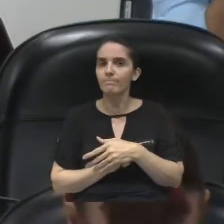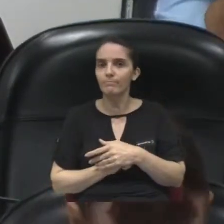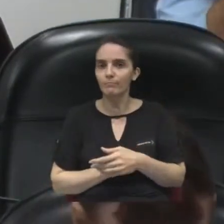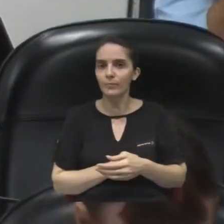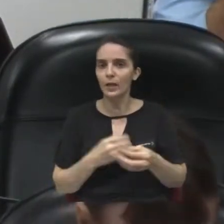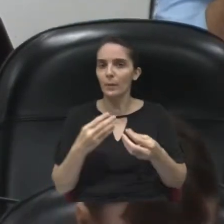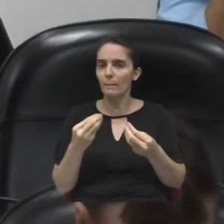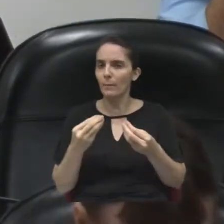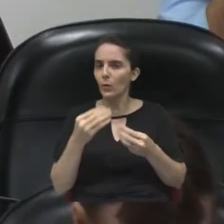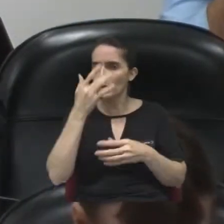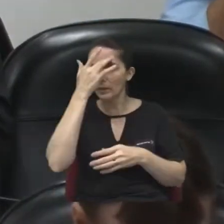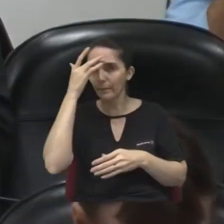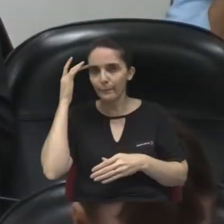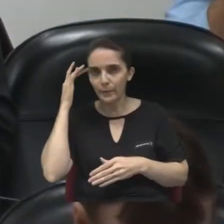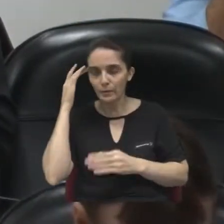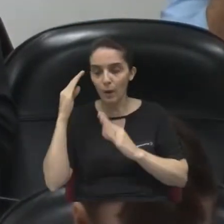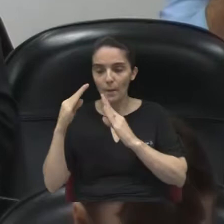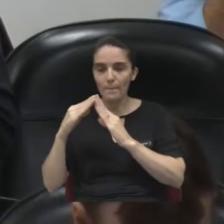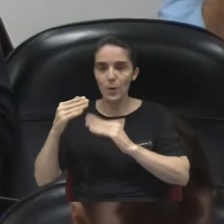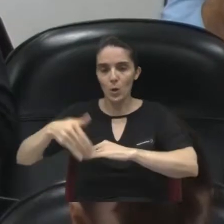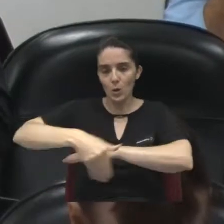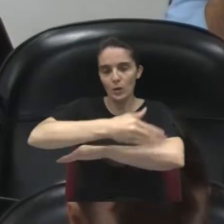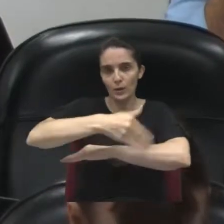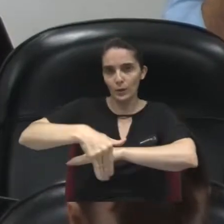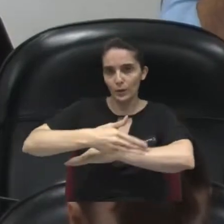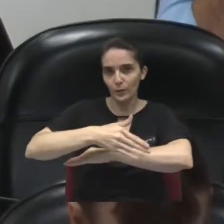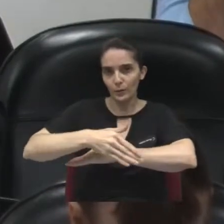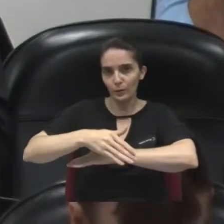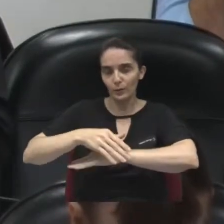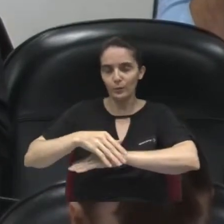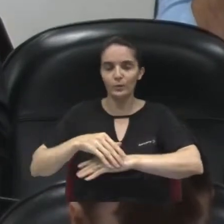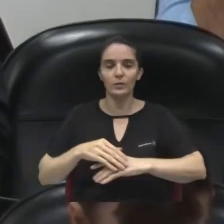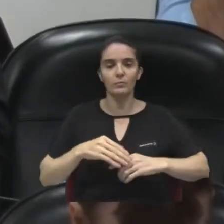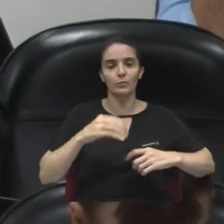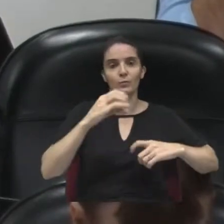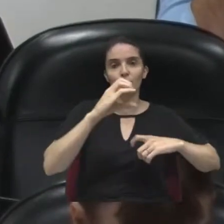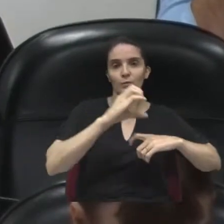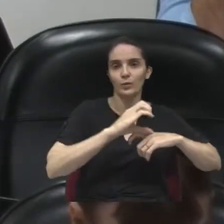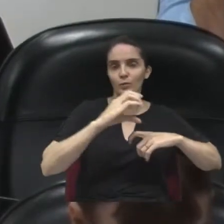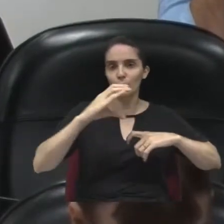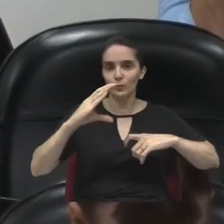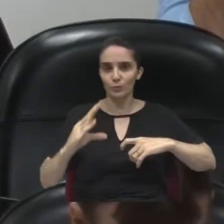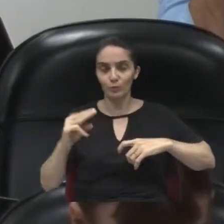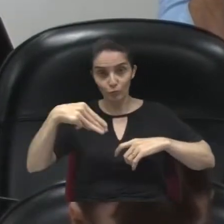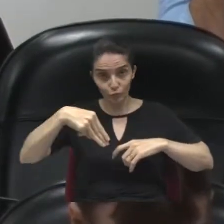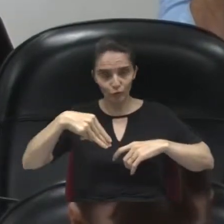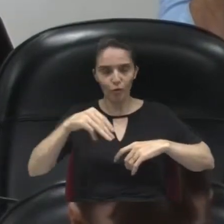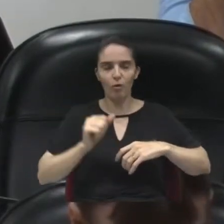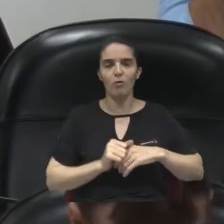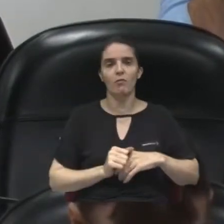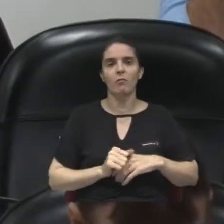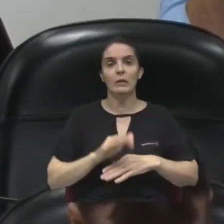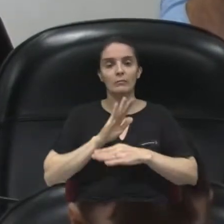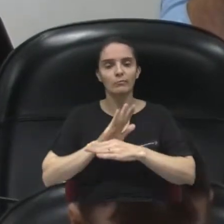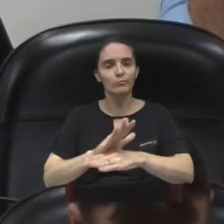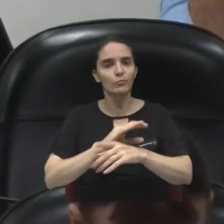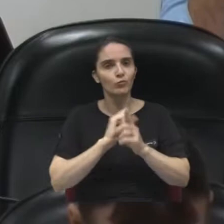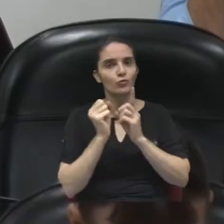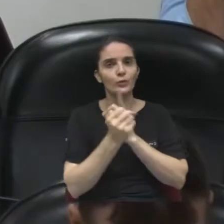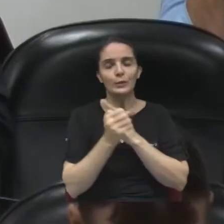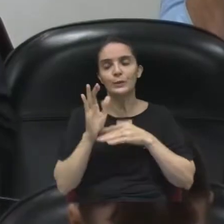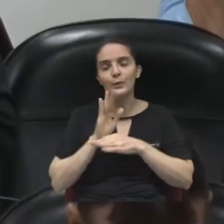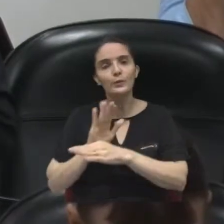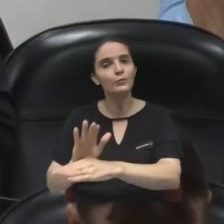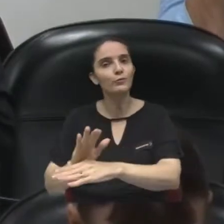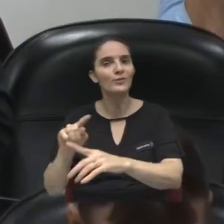assistencializados pelo CEPROSOM, pelo Fundo Social, e aqueles que realmente precisam de ajuda